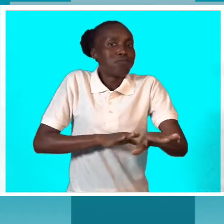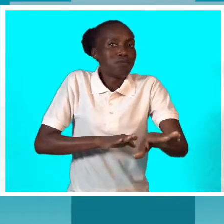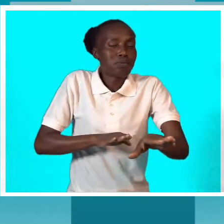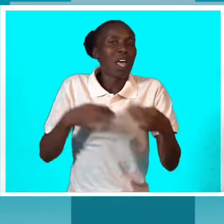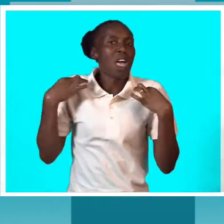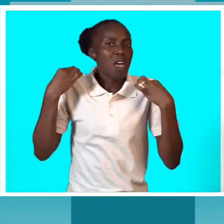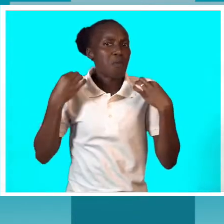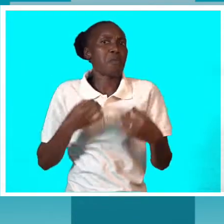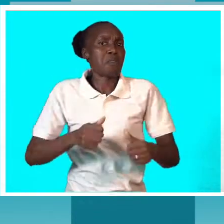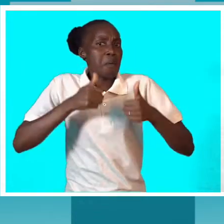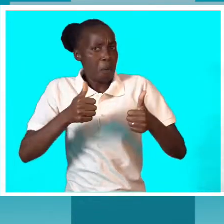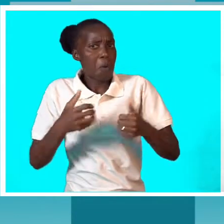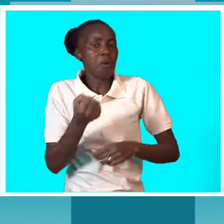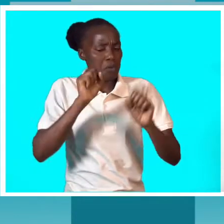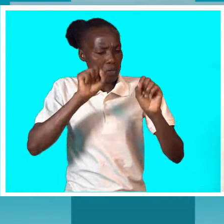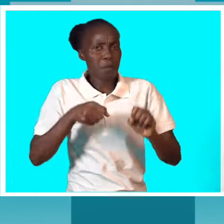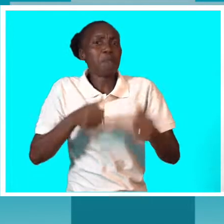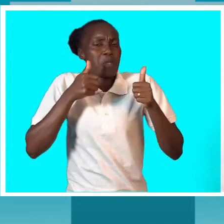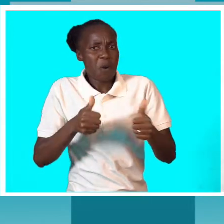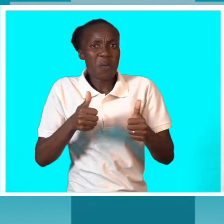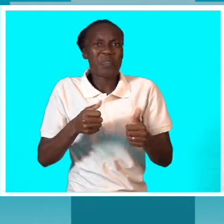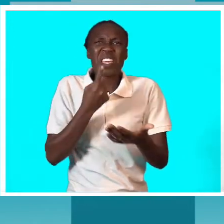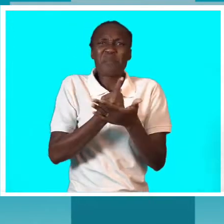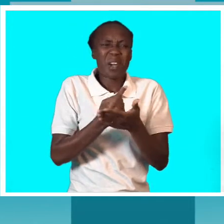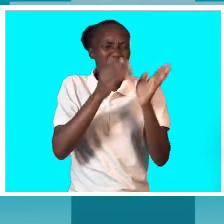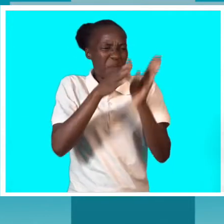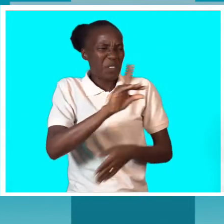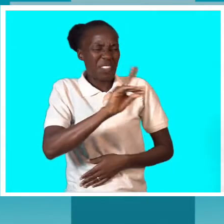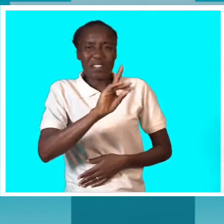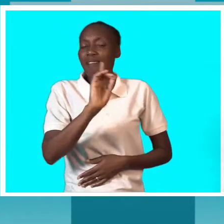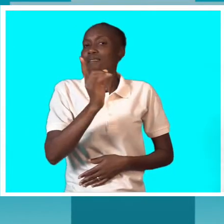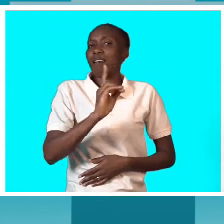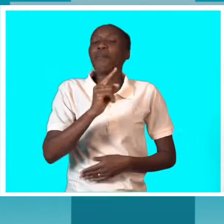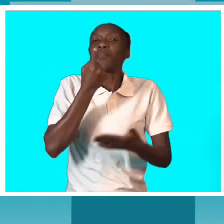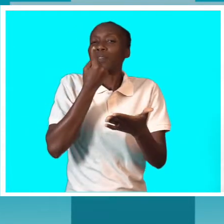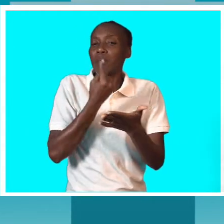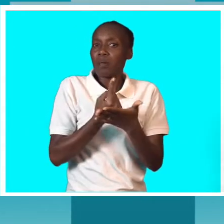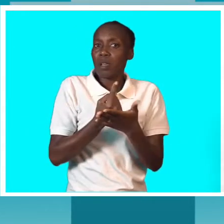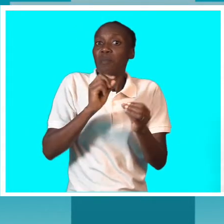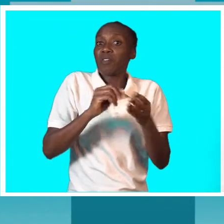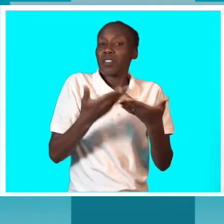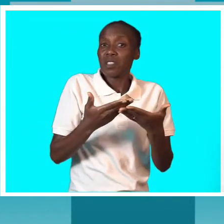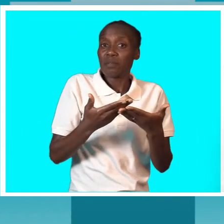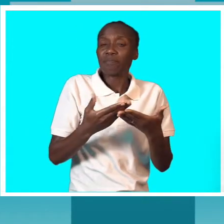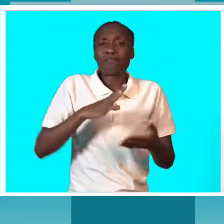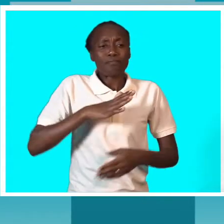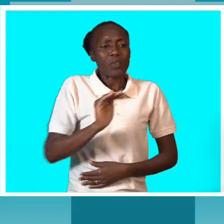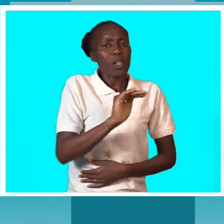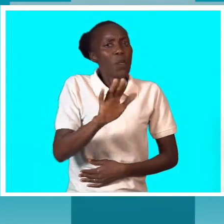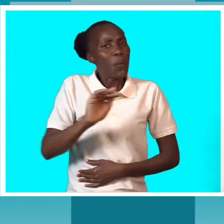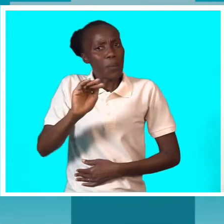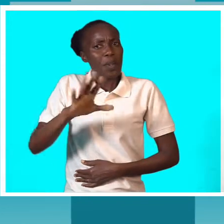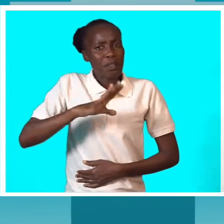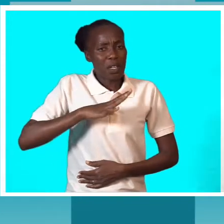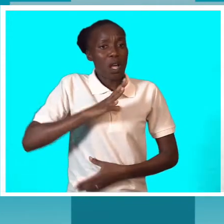bom, é bom, não importa o seu estado físico. E muitas das vezes é possível que estejam a ocorrer ao nível da comunidade onde elas estão